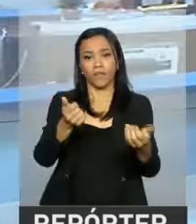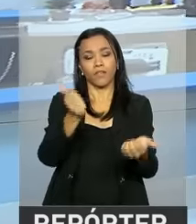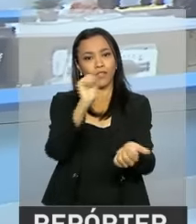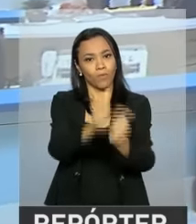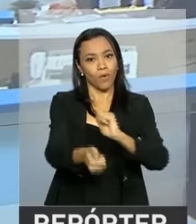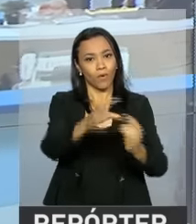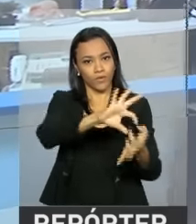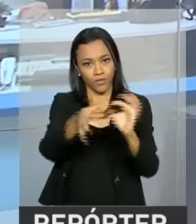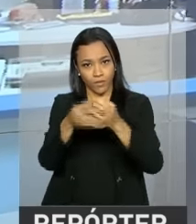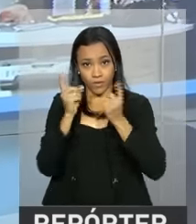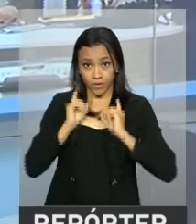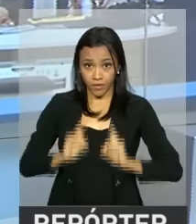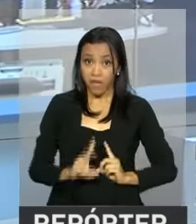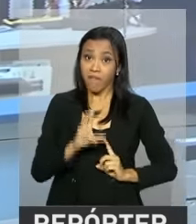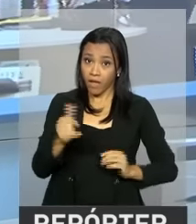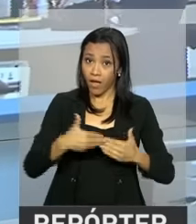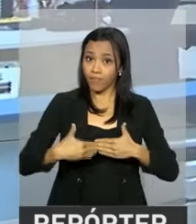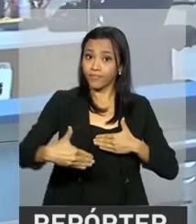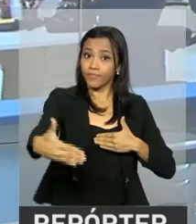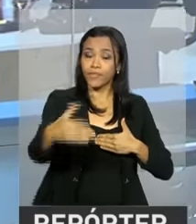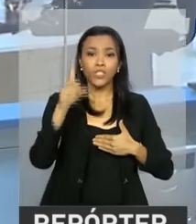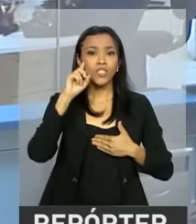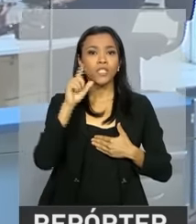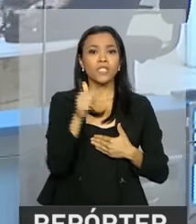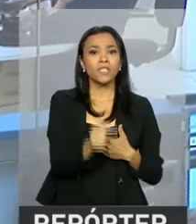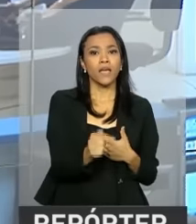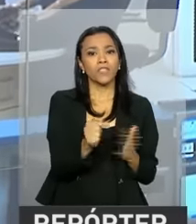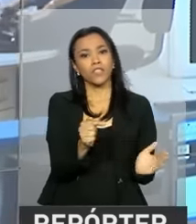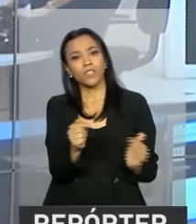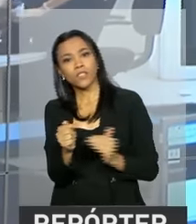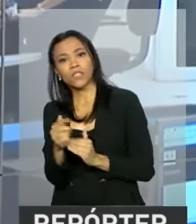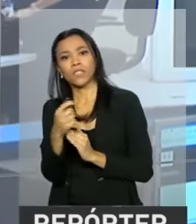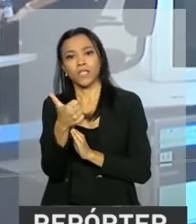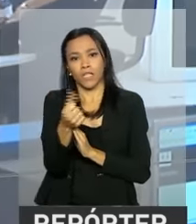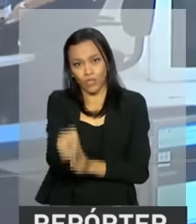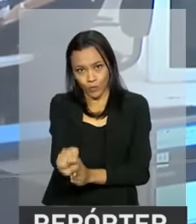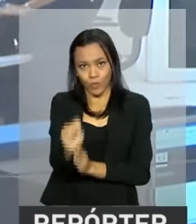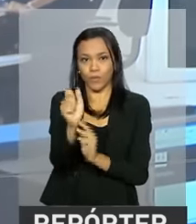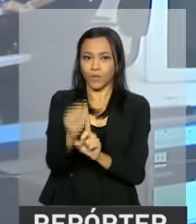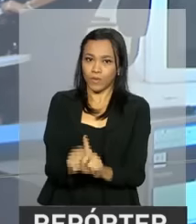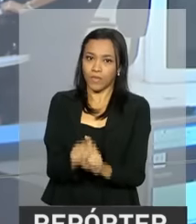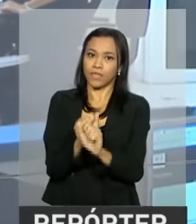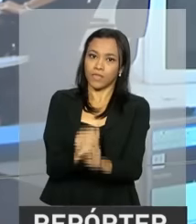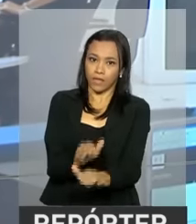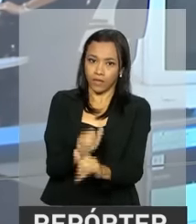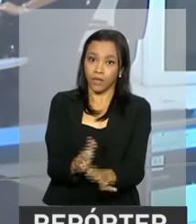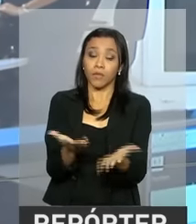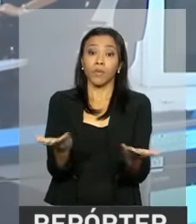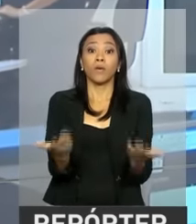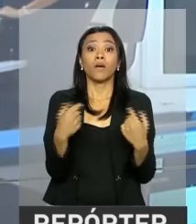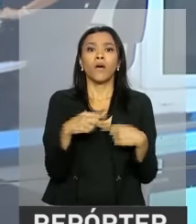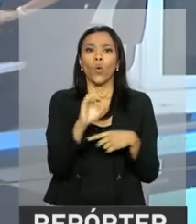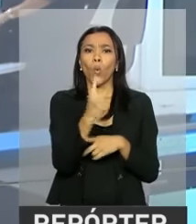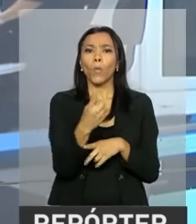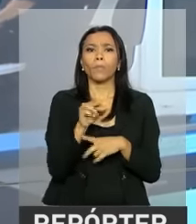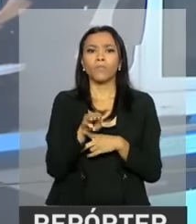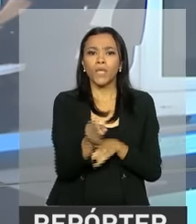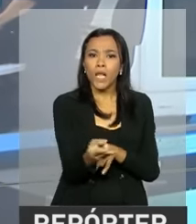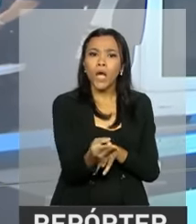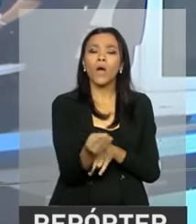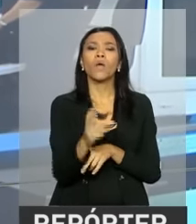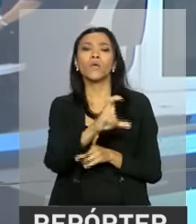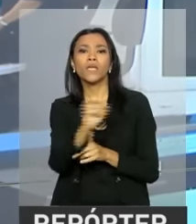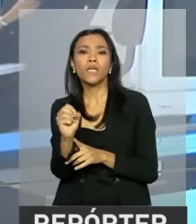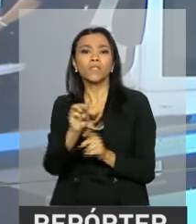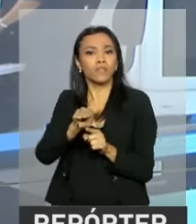paralímpicos que vão ser realizados entre os dias 7 e 18 de setemb setro ainda estão disponíveis cerca de 1 milhão e